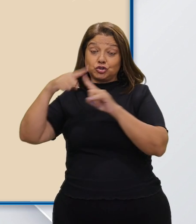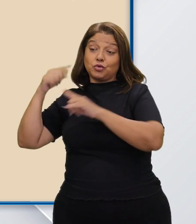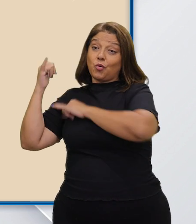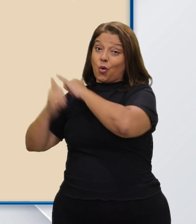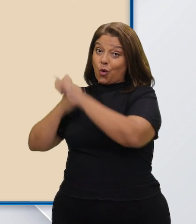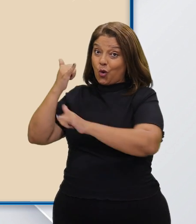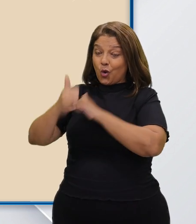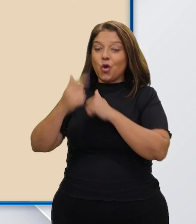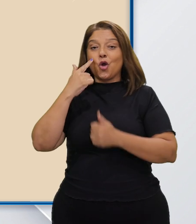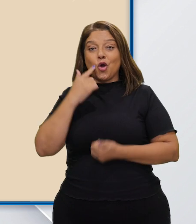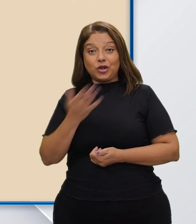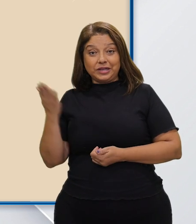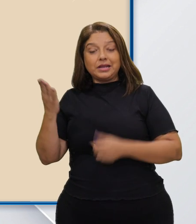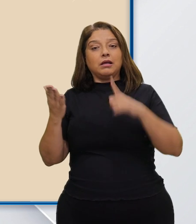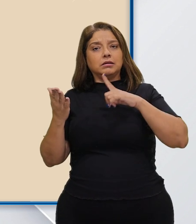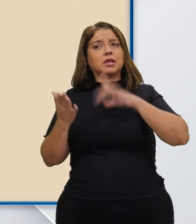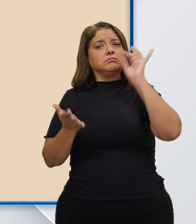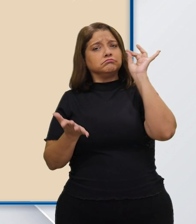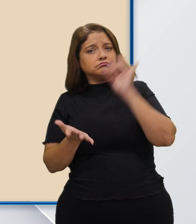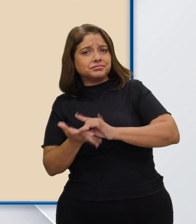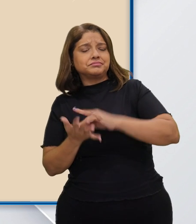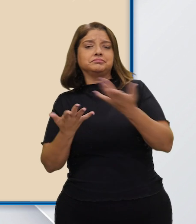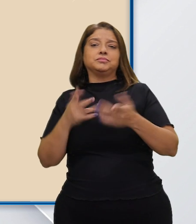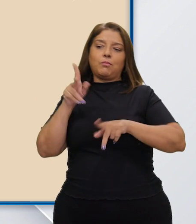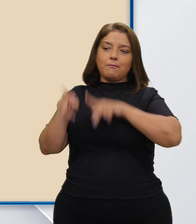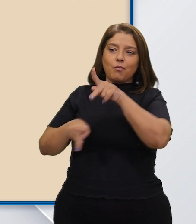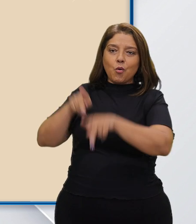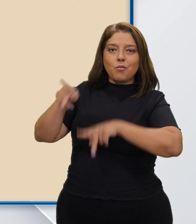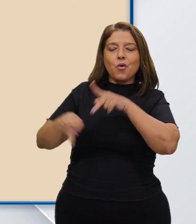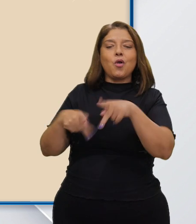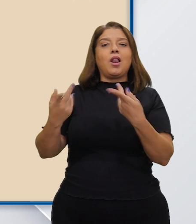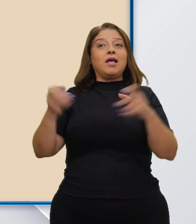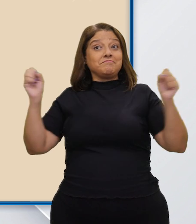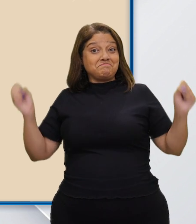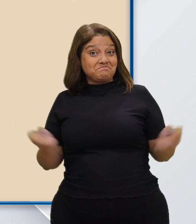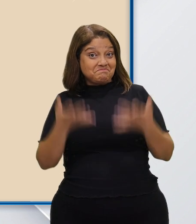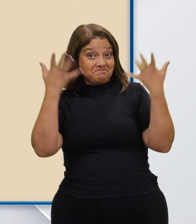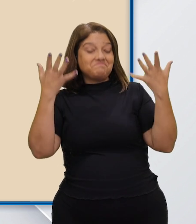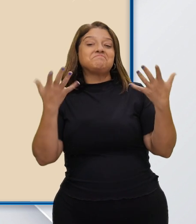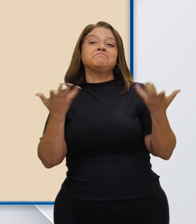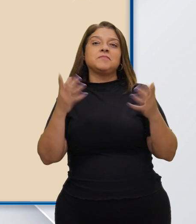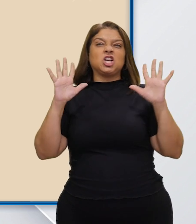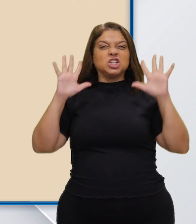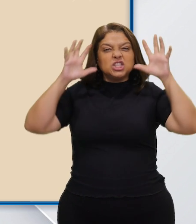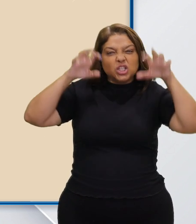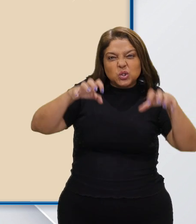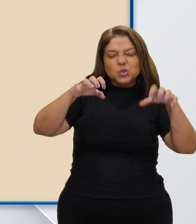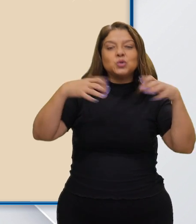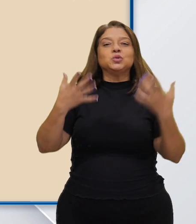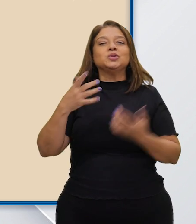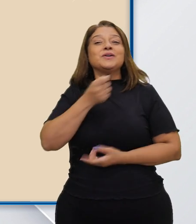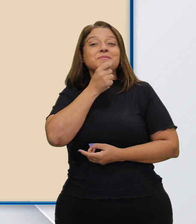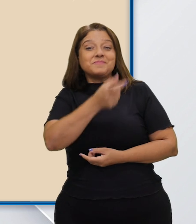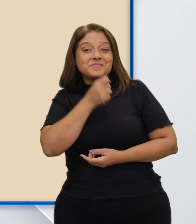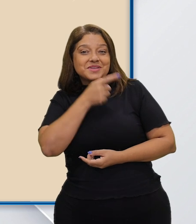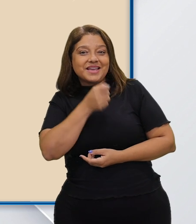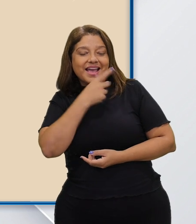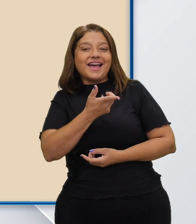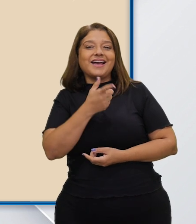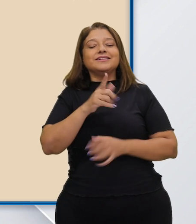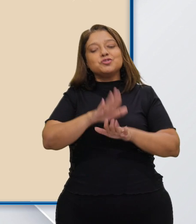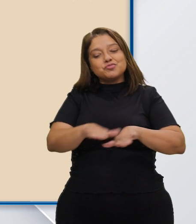alguns aqui, ó. Realistas, populares, fantásticos, de terror, de humor,